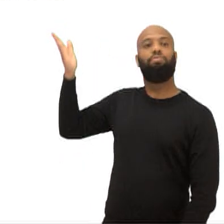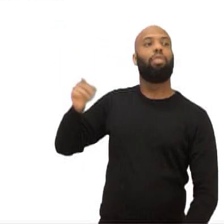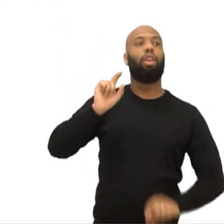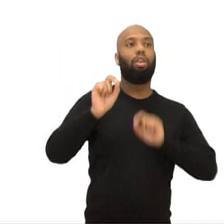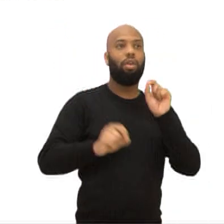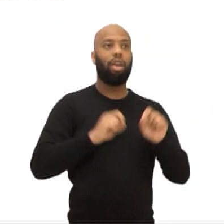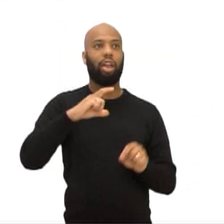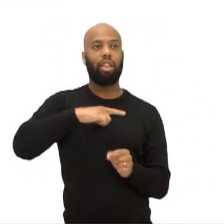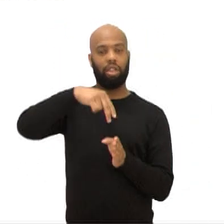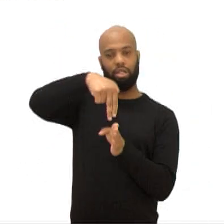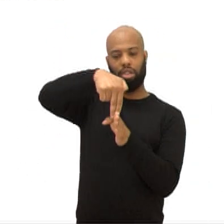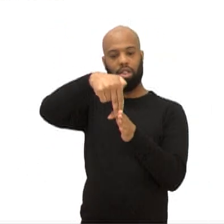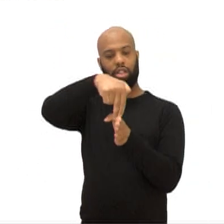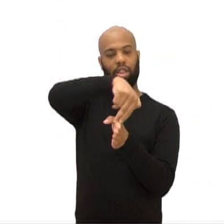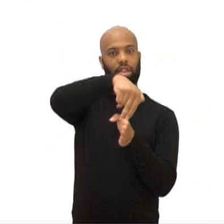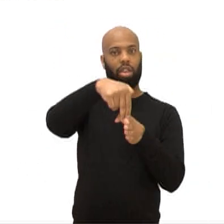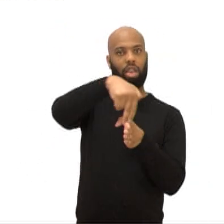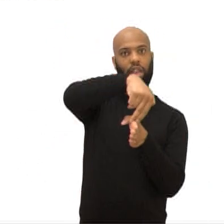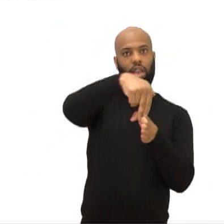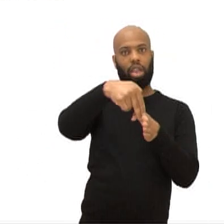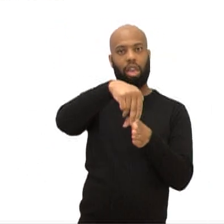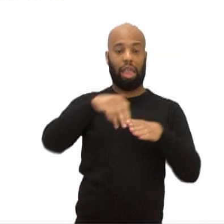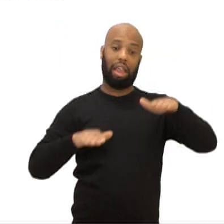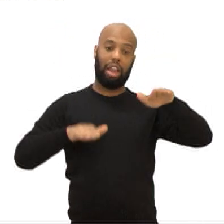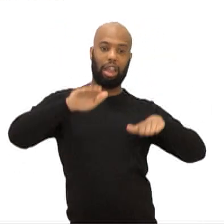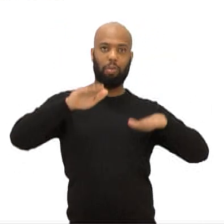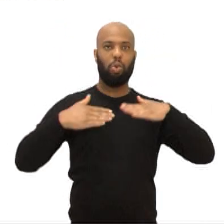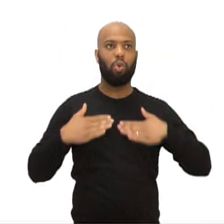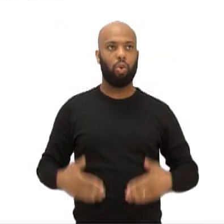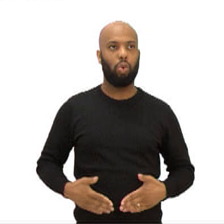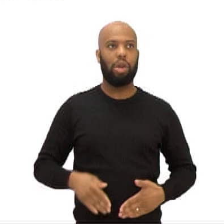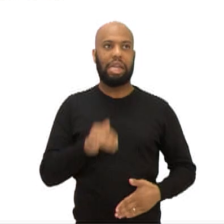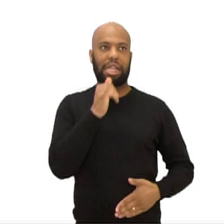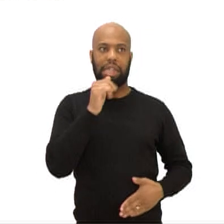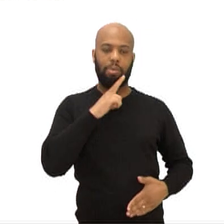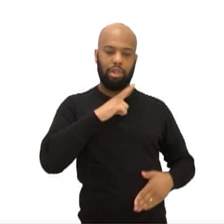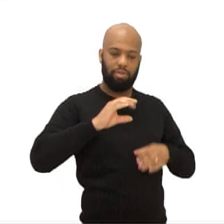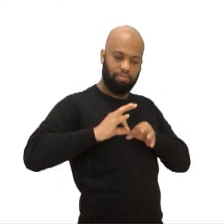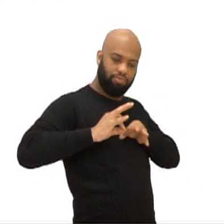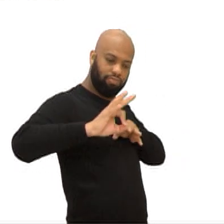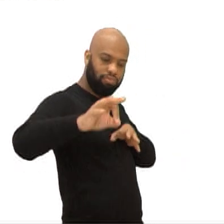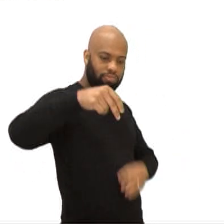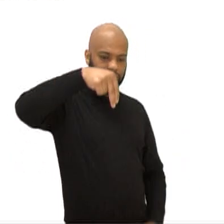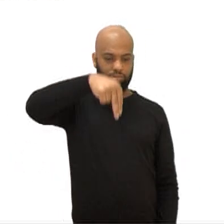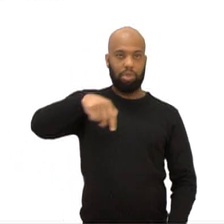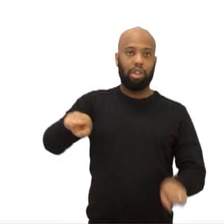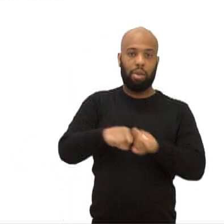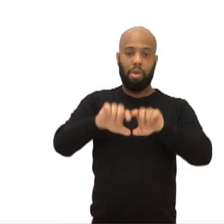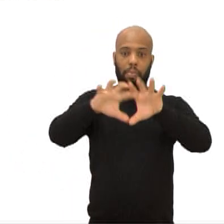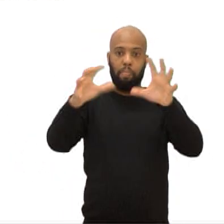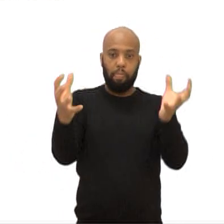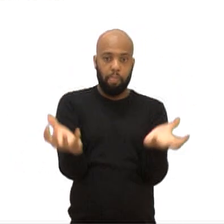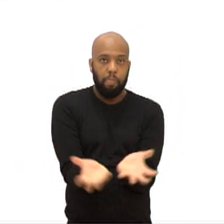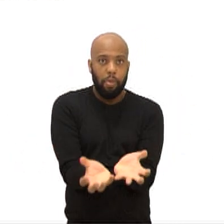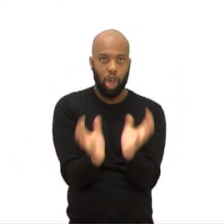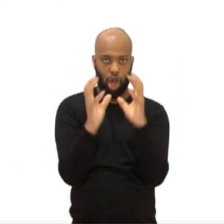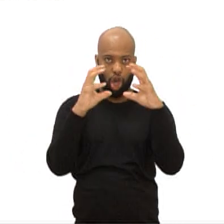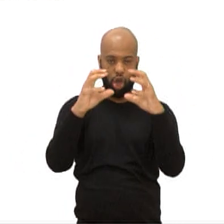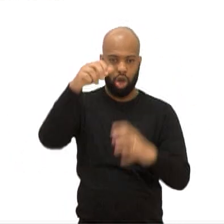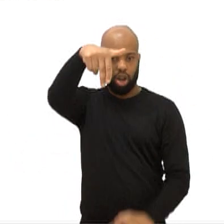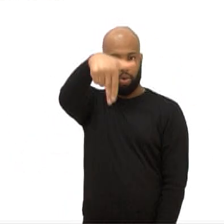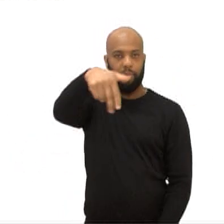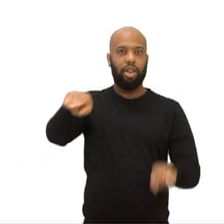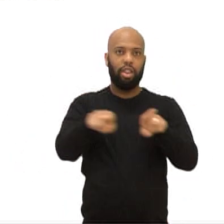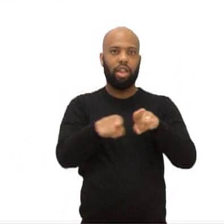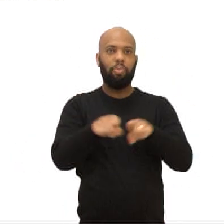no equilíbrio corporal sobre objetos diversos, tais como arame, bolas, rola-rola, monociclo, perna